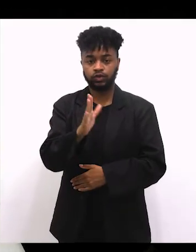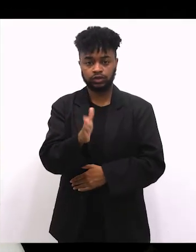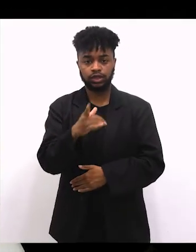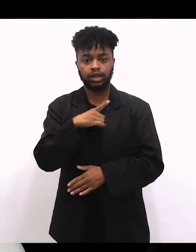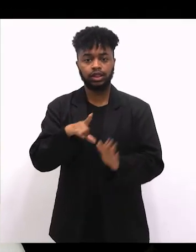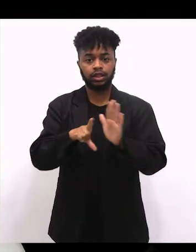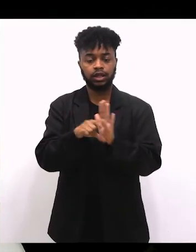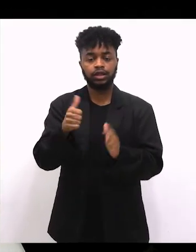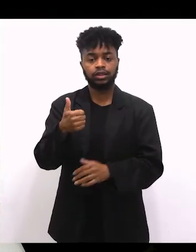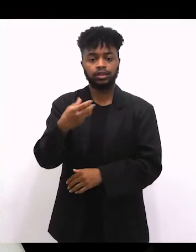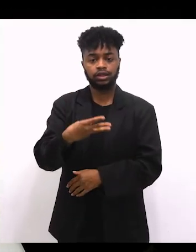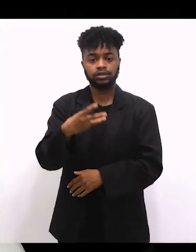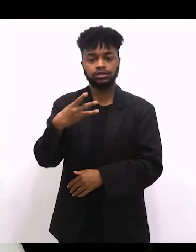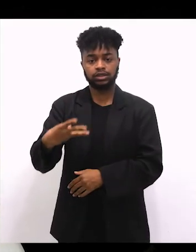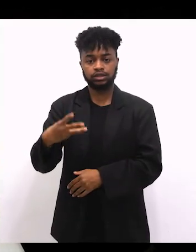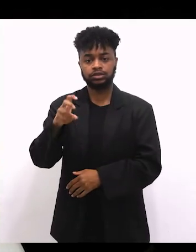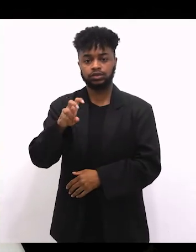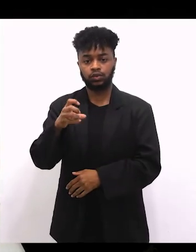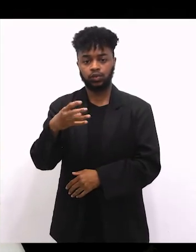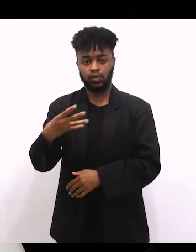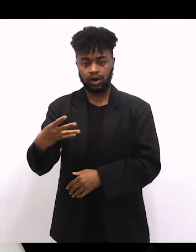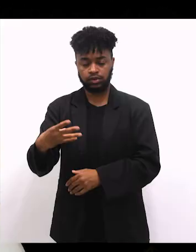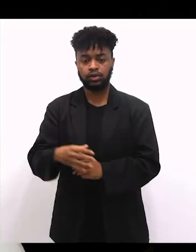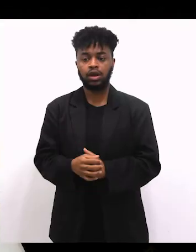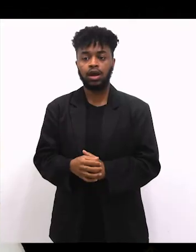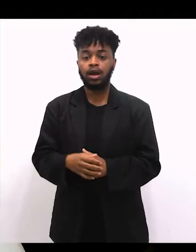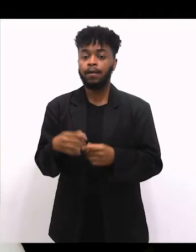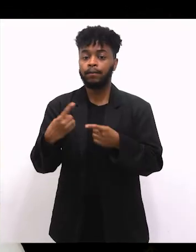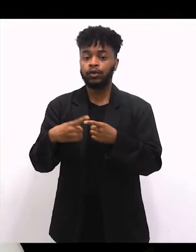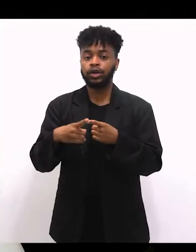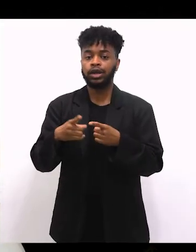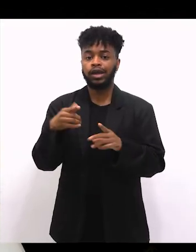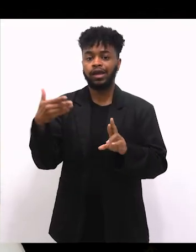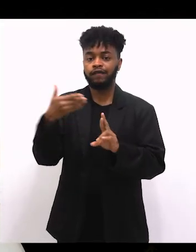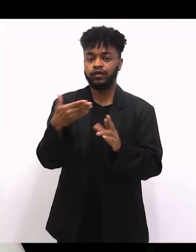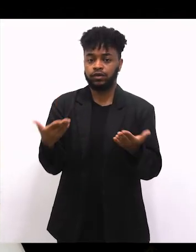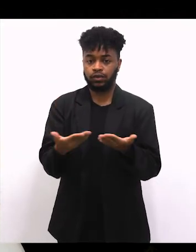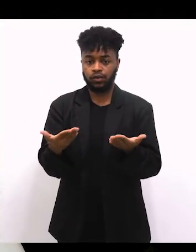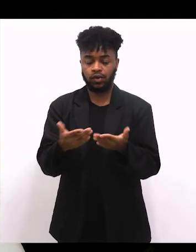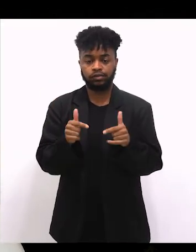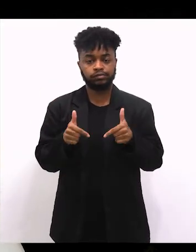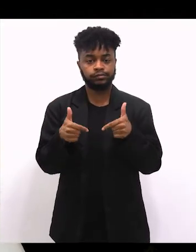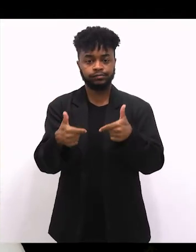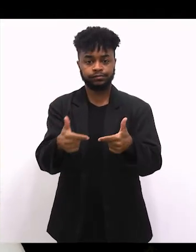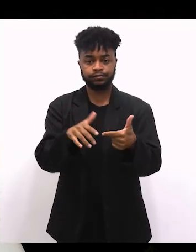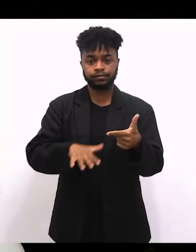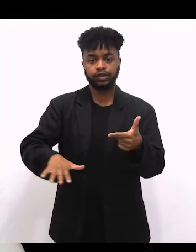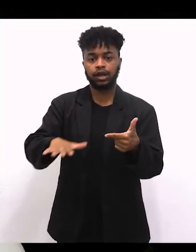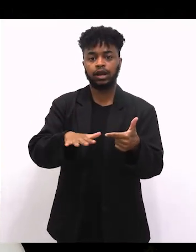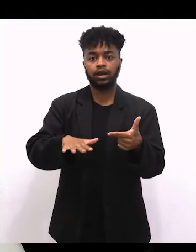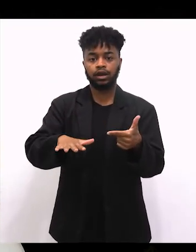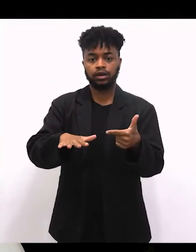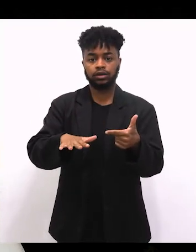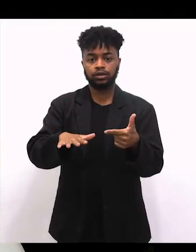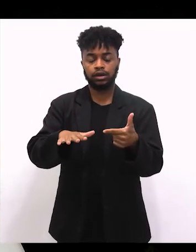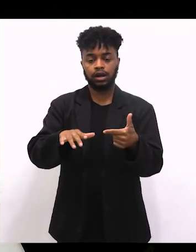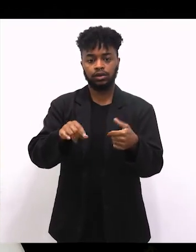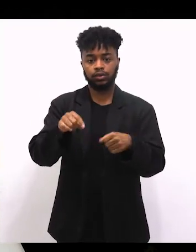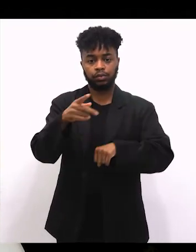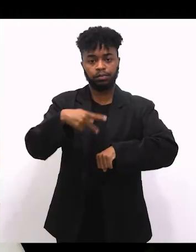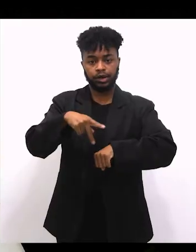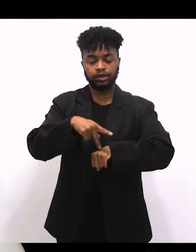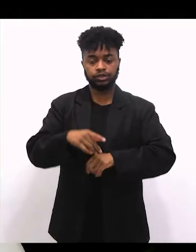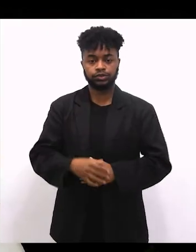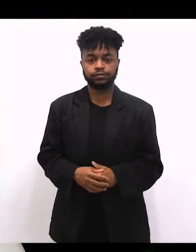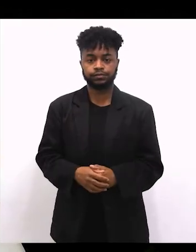citou, a Lei 13.344, que é o que a gente tem hoje como referência para atuar no